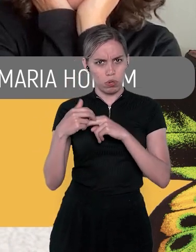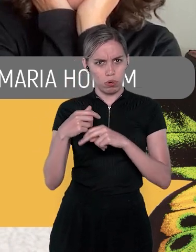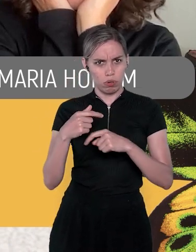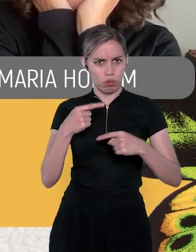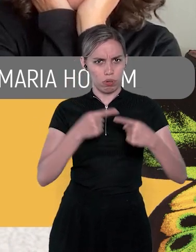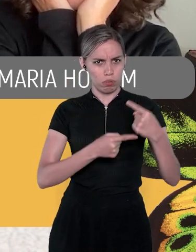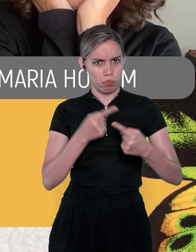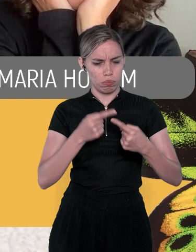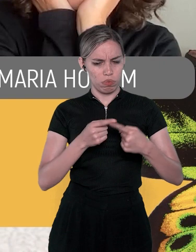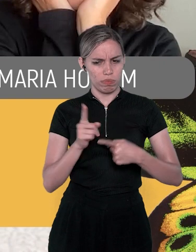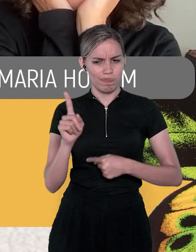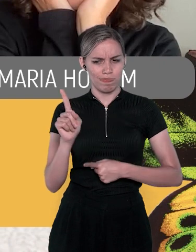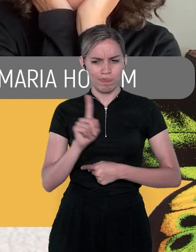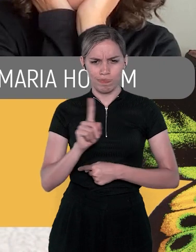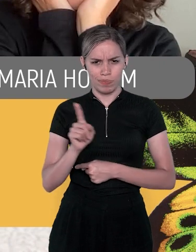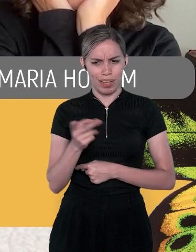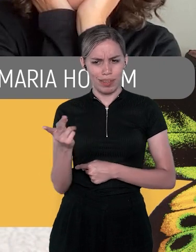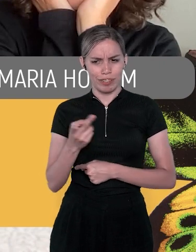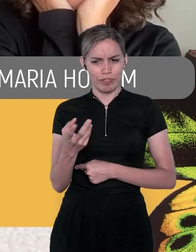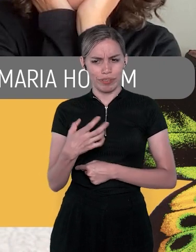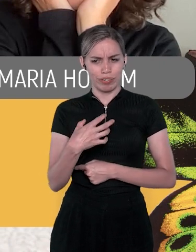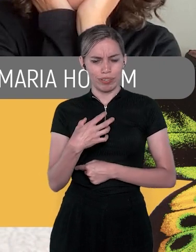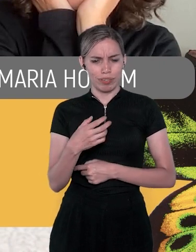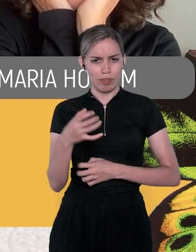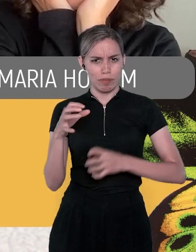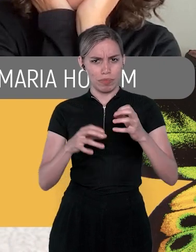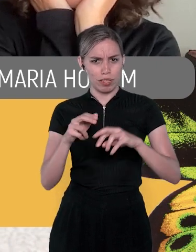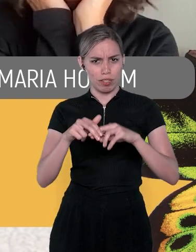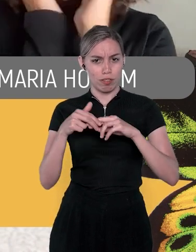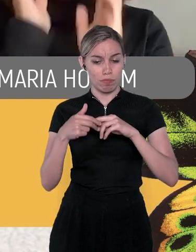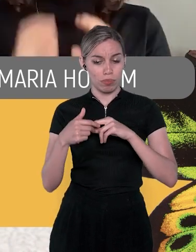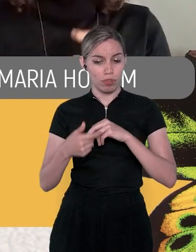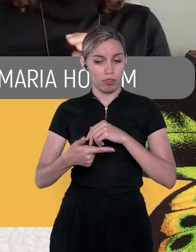produzindo esses sentimentos.